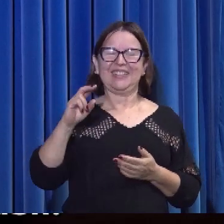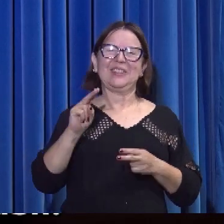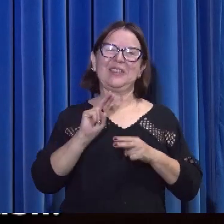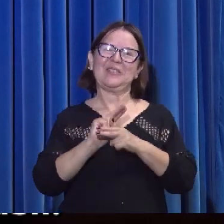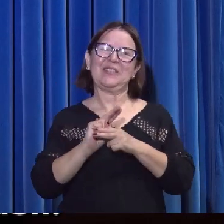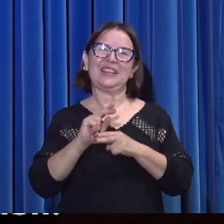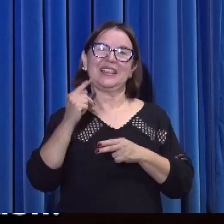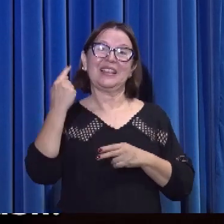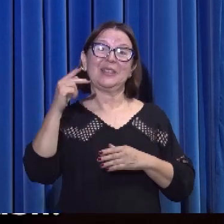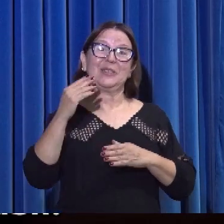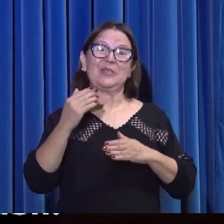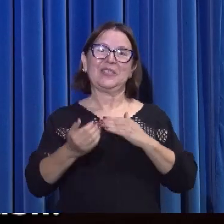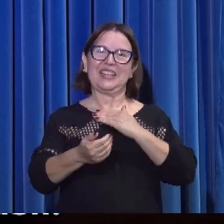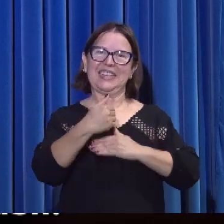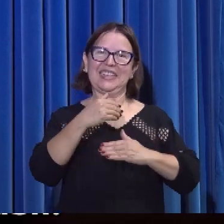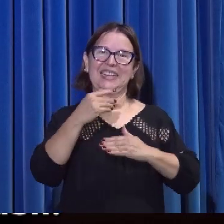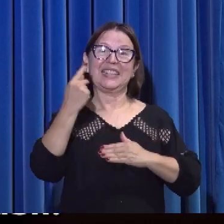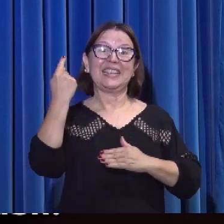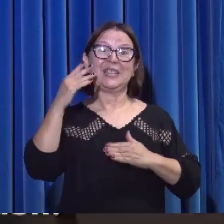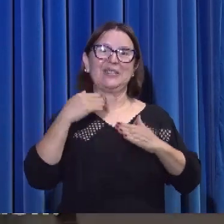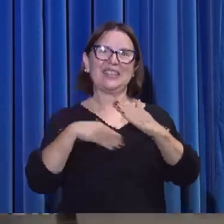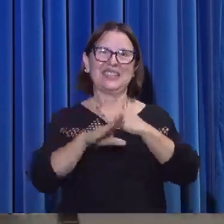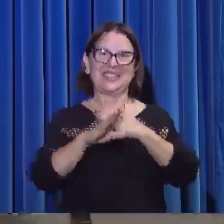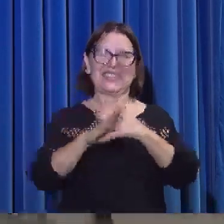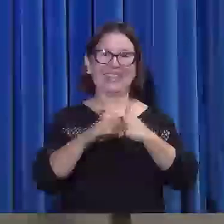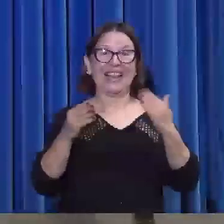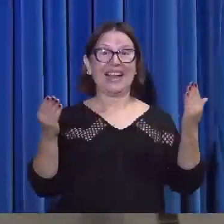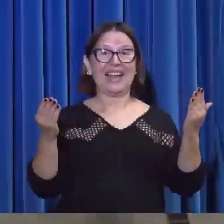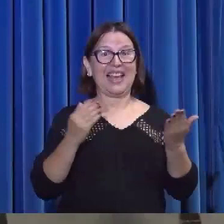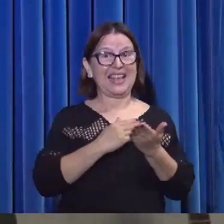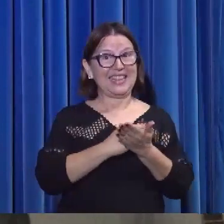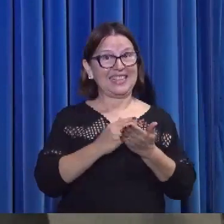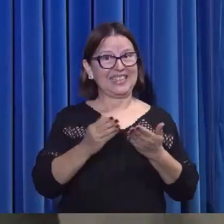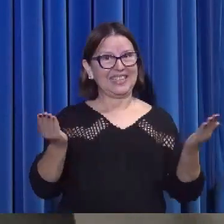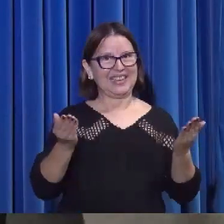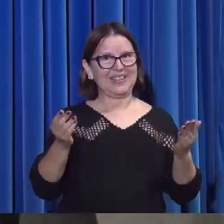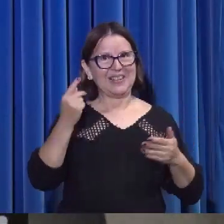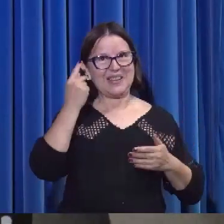sempre. Ô, meu querido, você está com medo do quê?